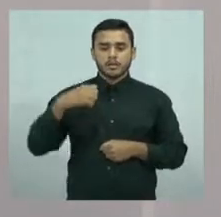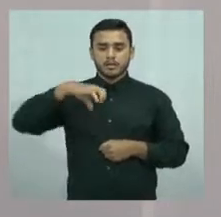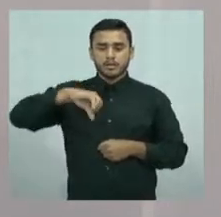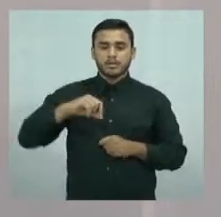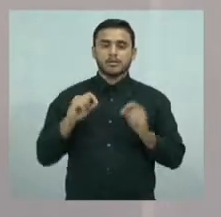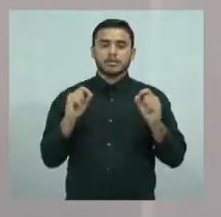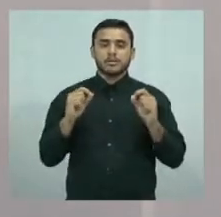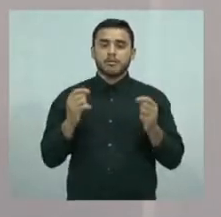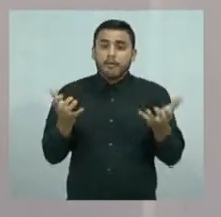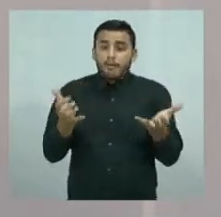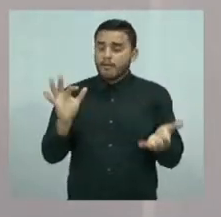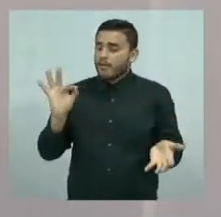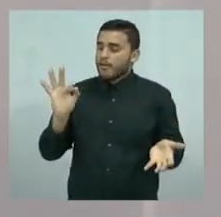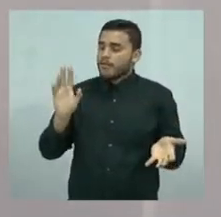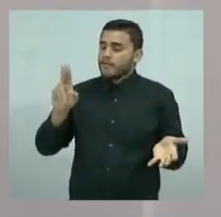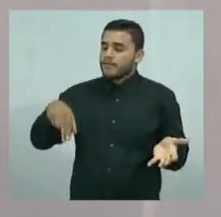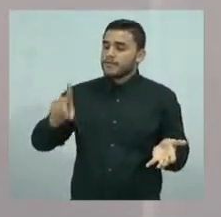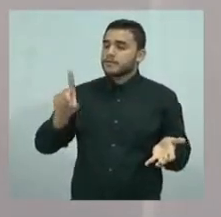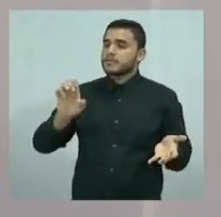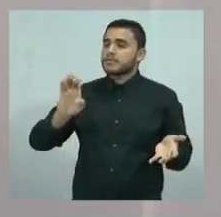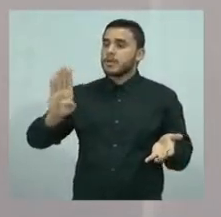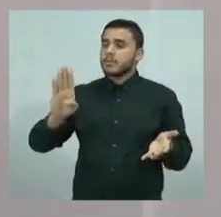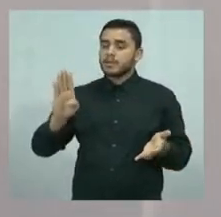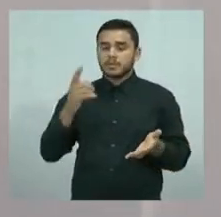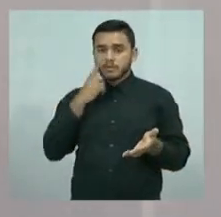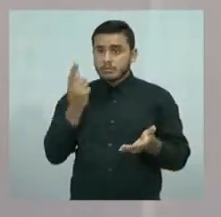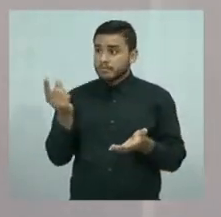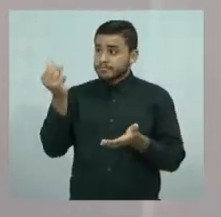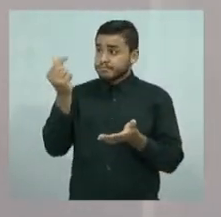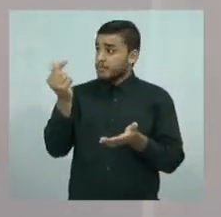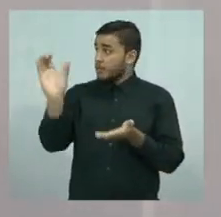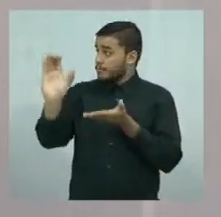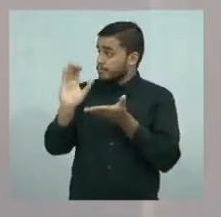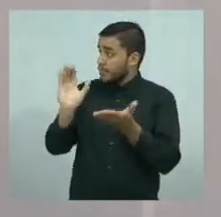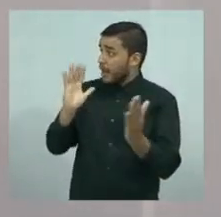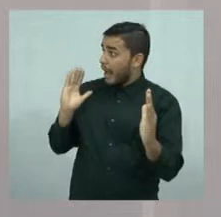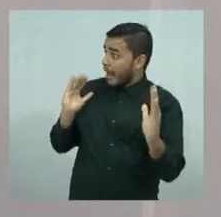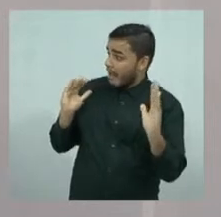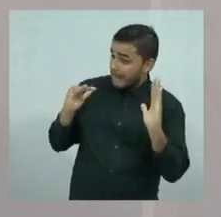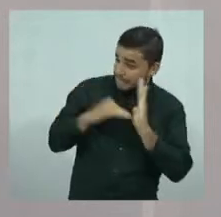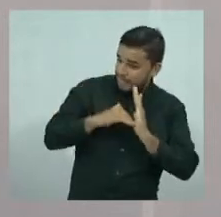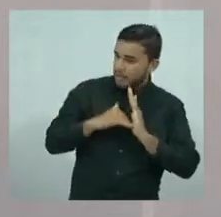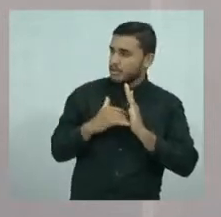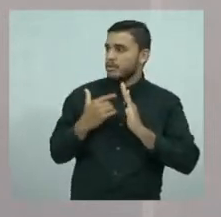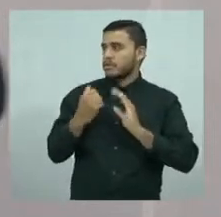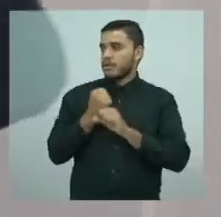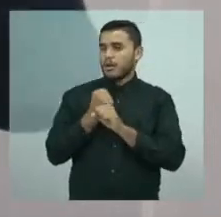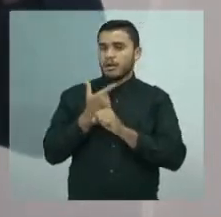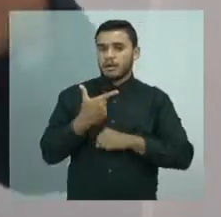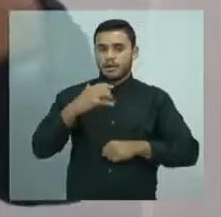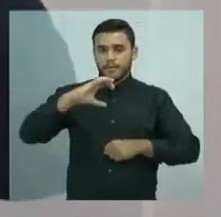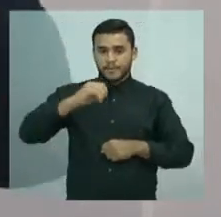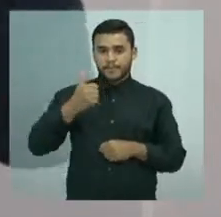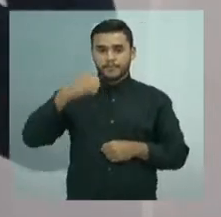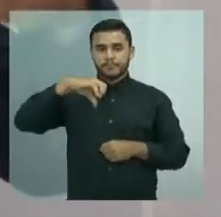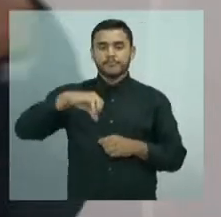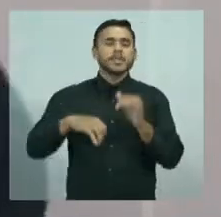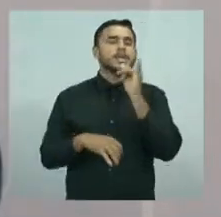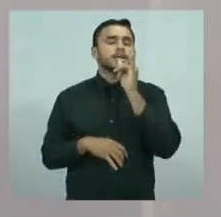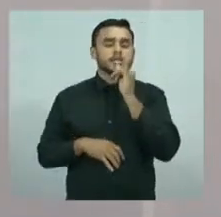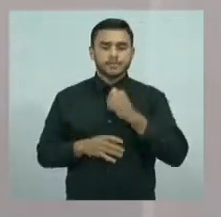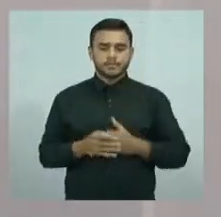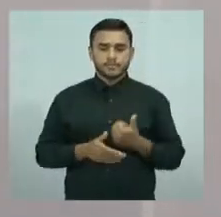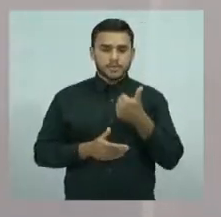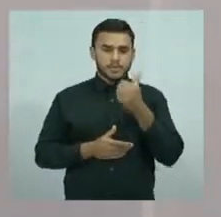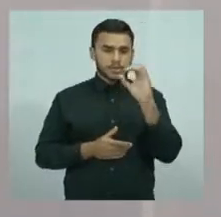Fundeb ser renovado, que é um fundo, basta lembrar, para dizer da importância dele, de a cada R$10, por exemplo, que nas